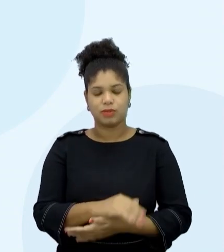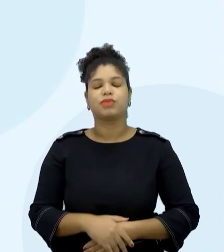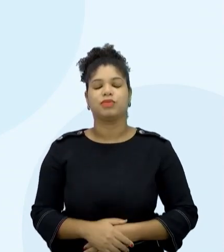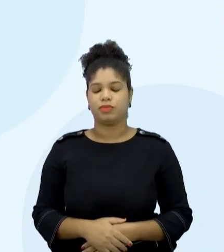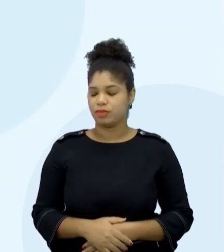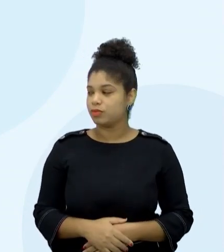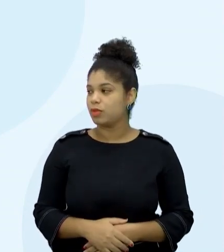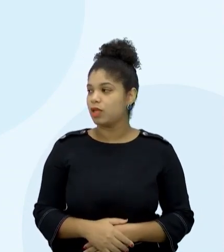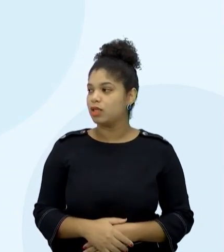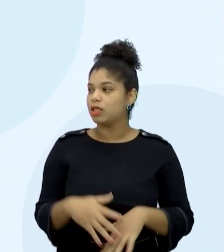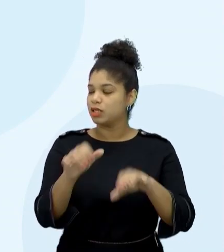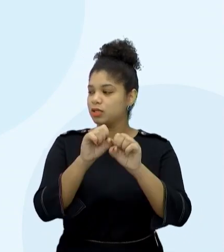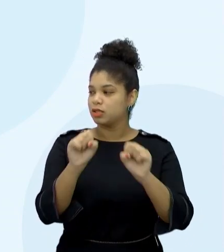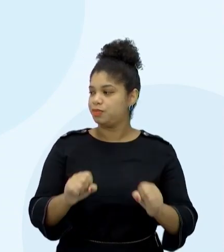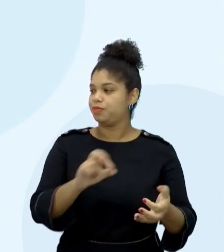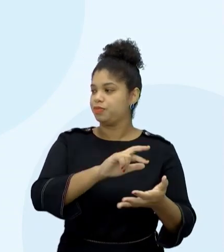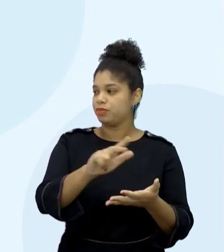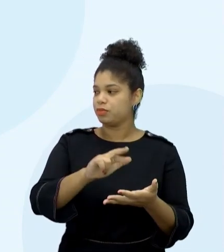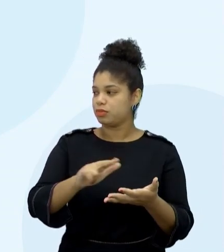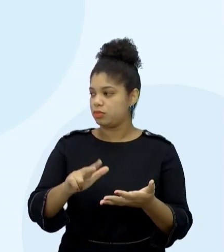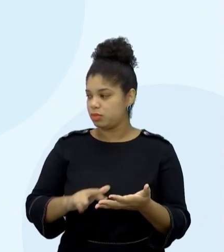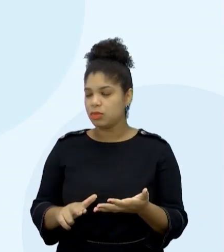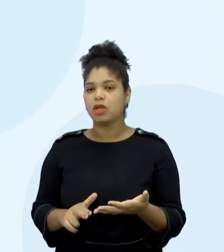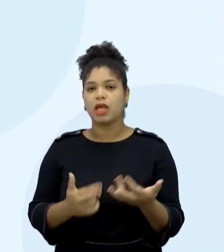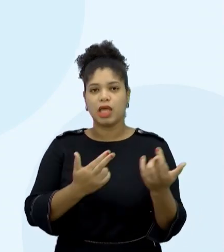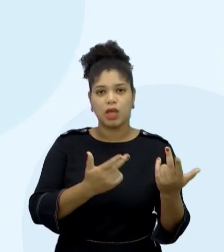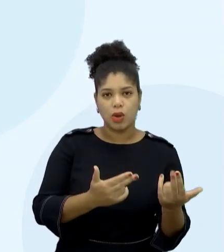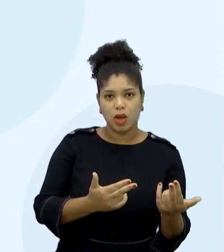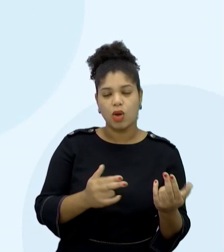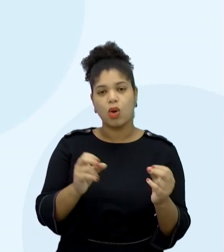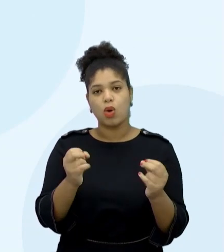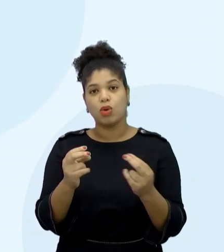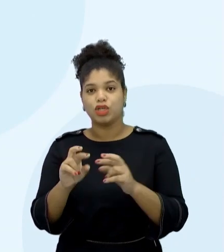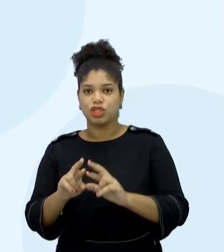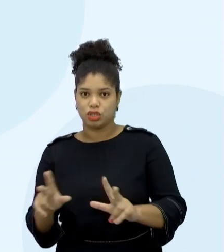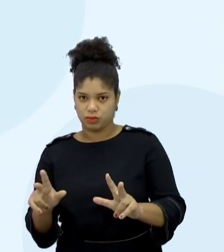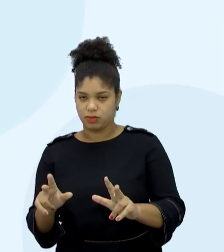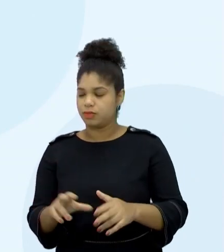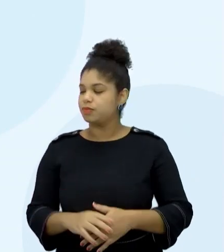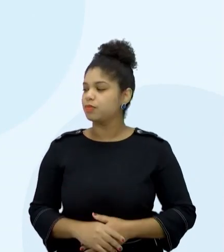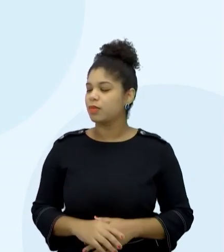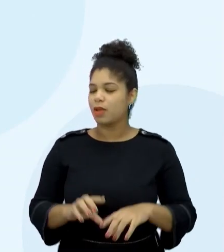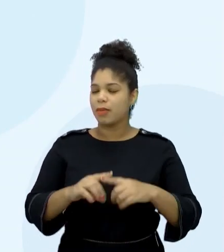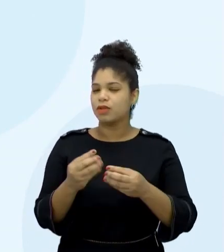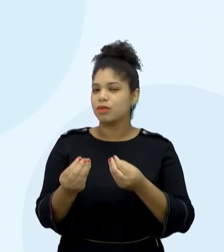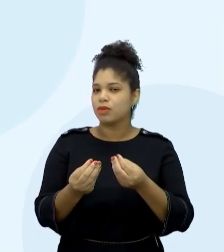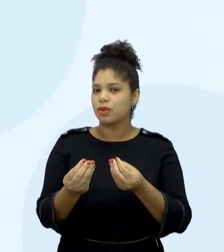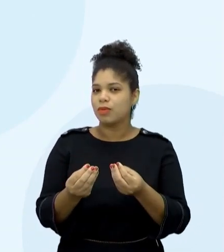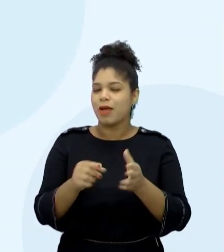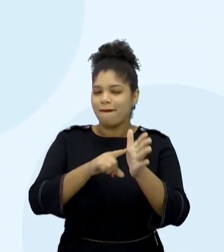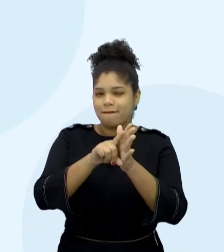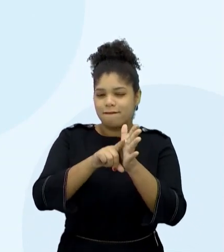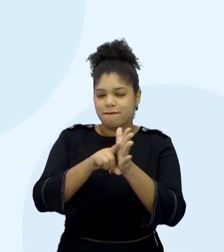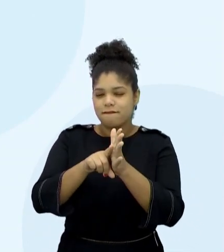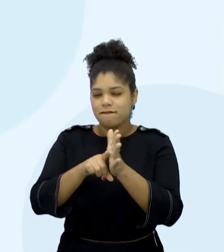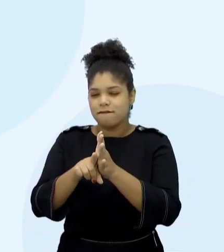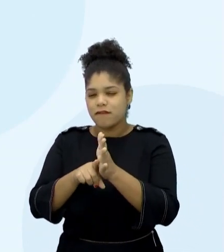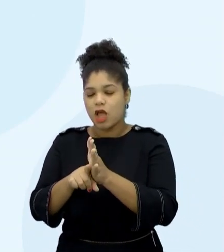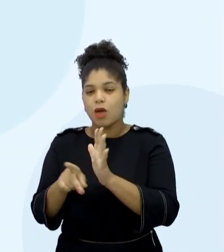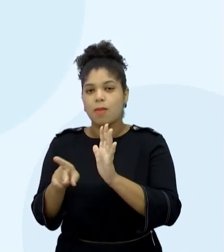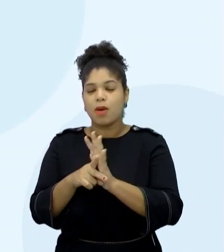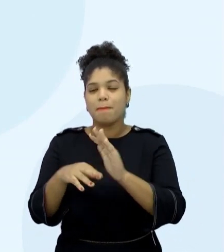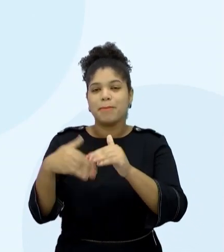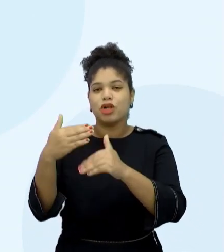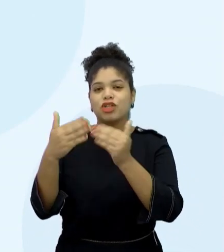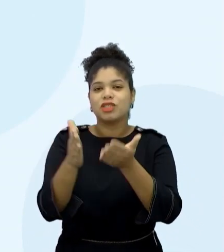de diferentes sistemas heterogêneos a partir da investigação e identificação de processos de